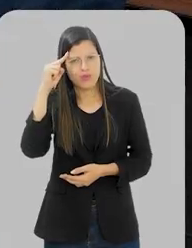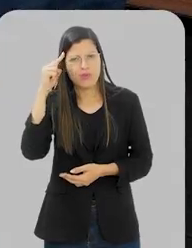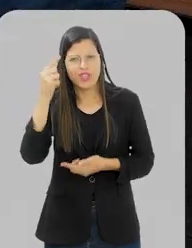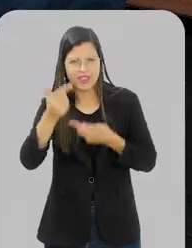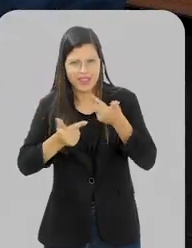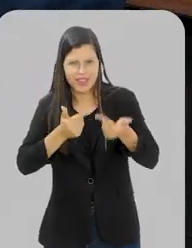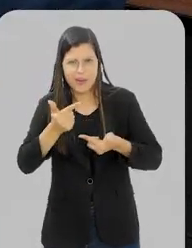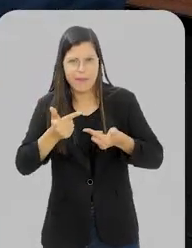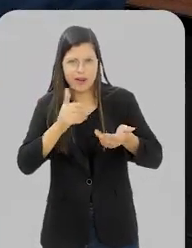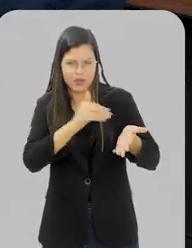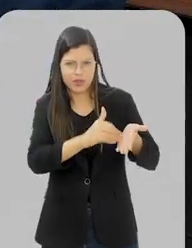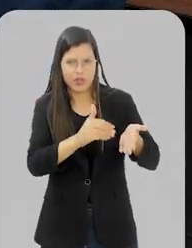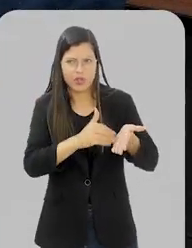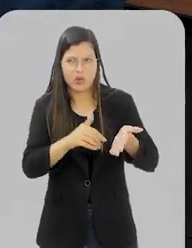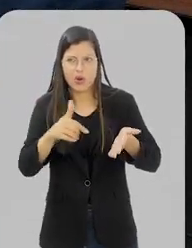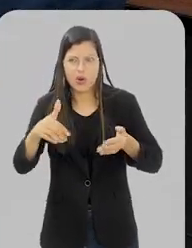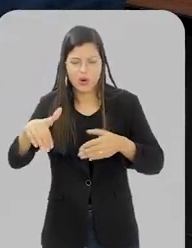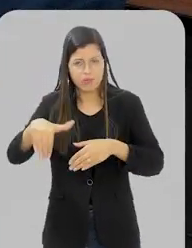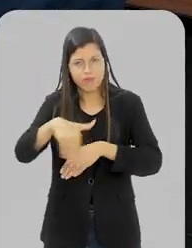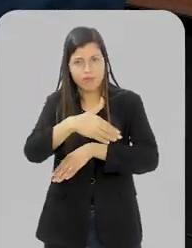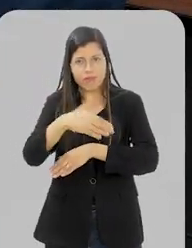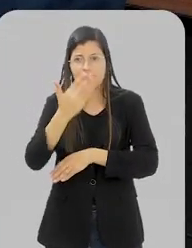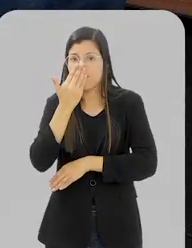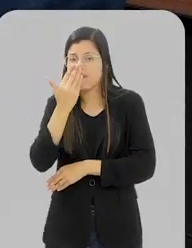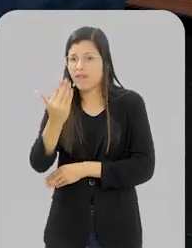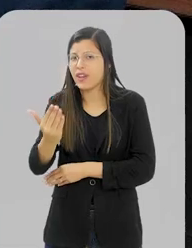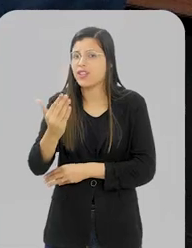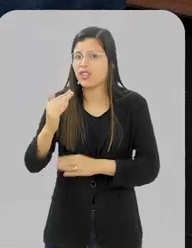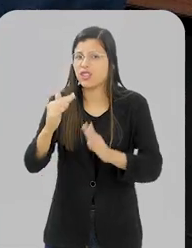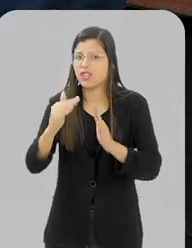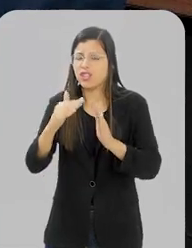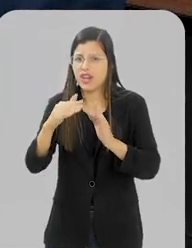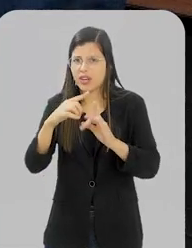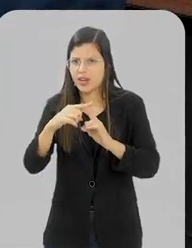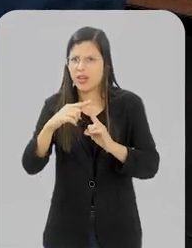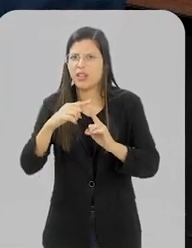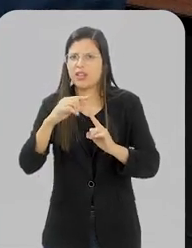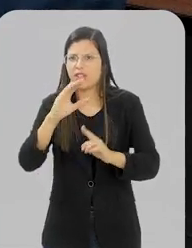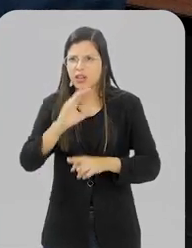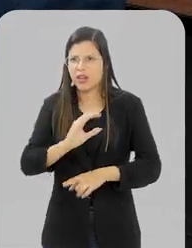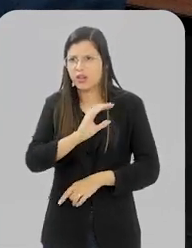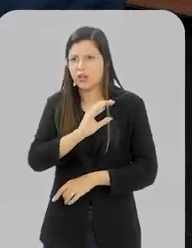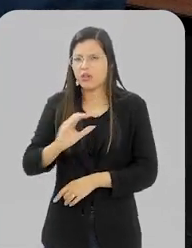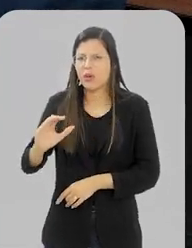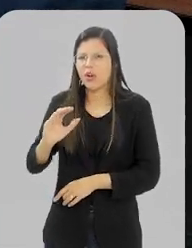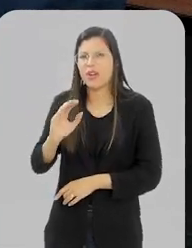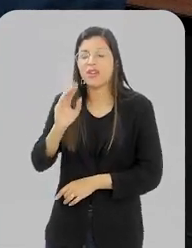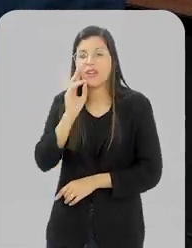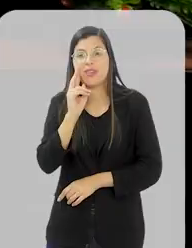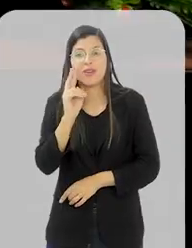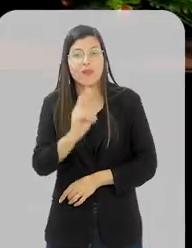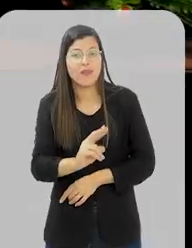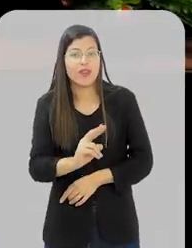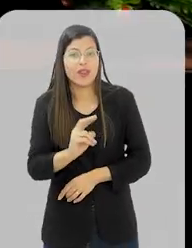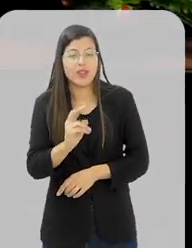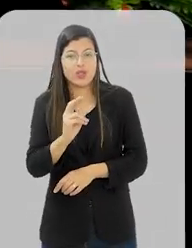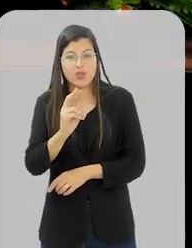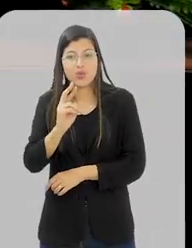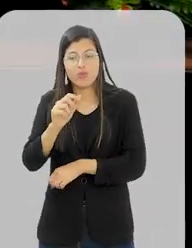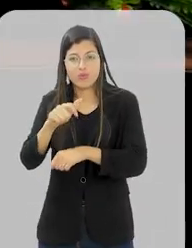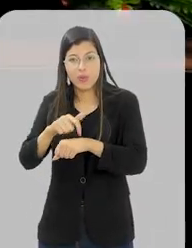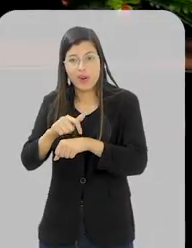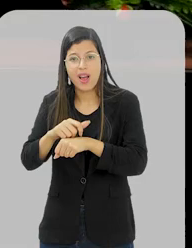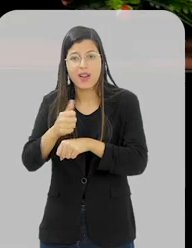meu trabalho do escritório até a justiça eu passo em frente à Catedral e eu vejo ali ao meio-dia tem uma fila de